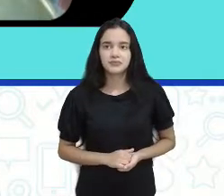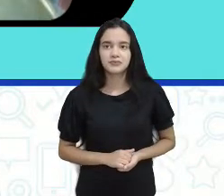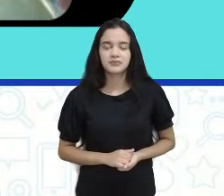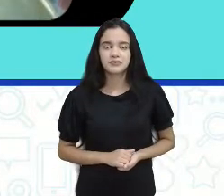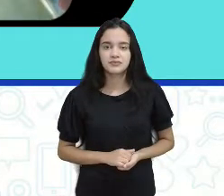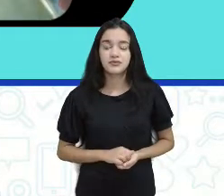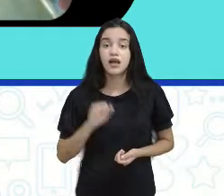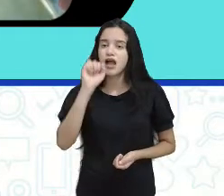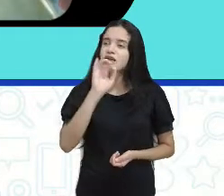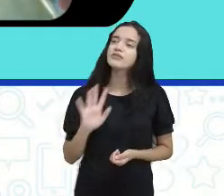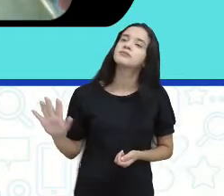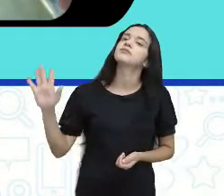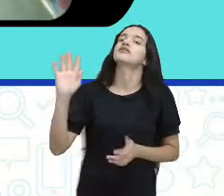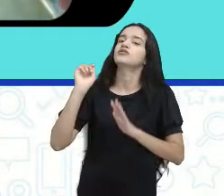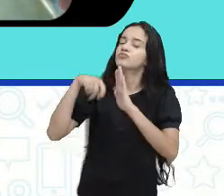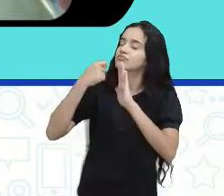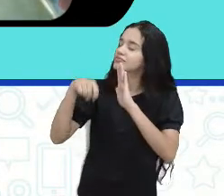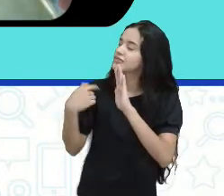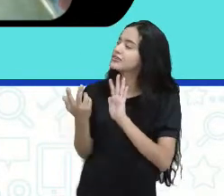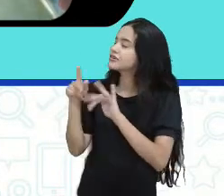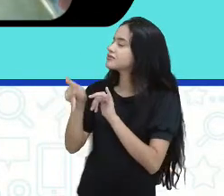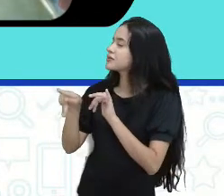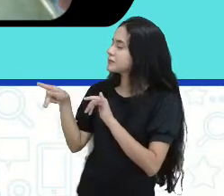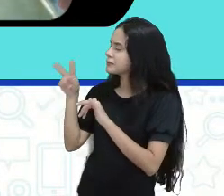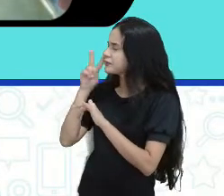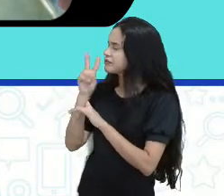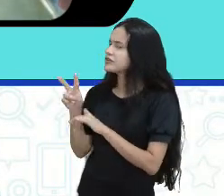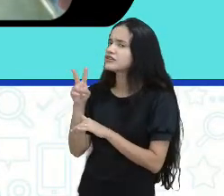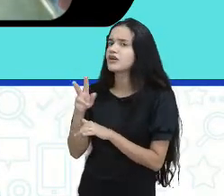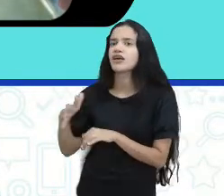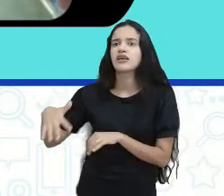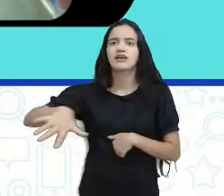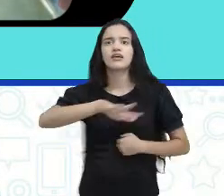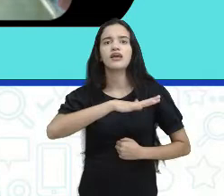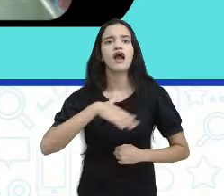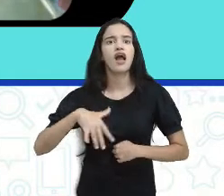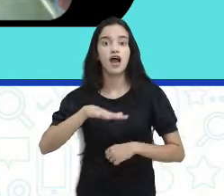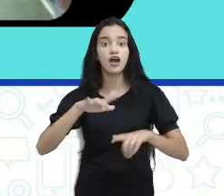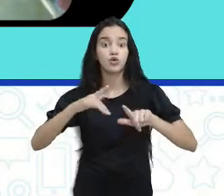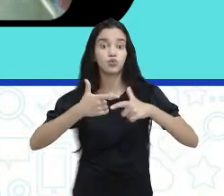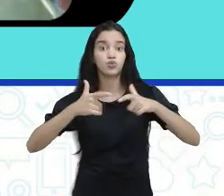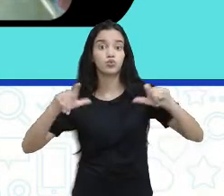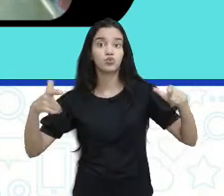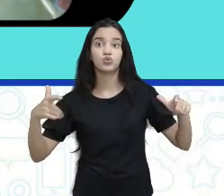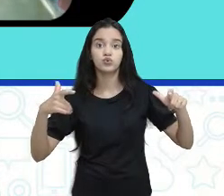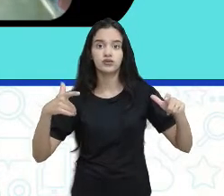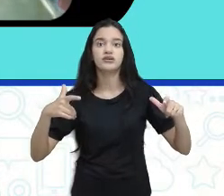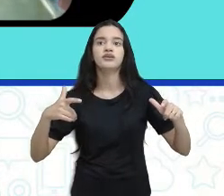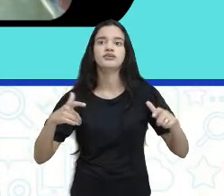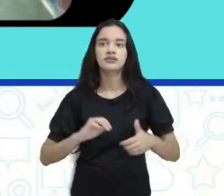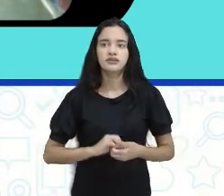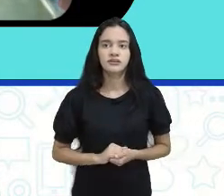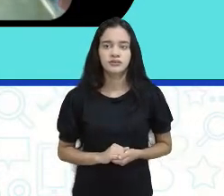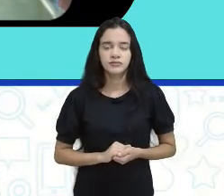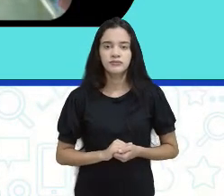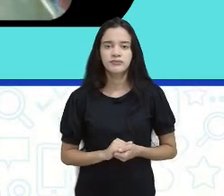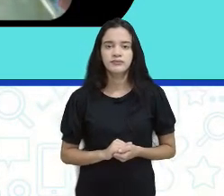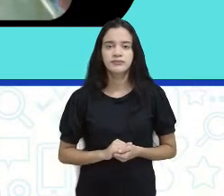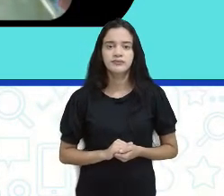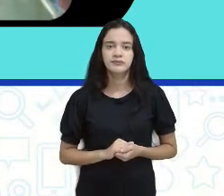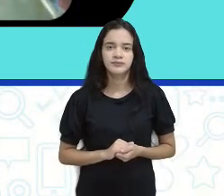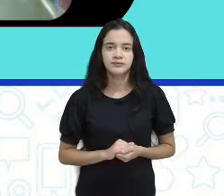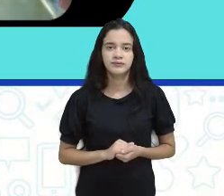E aí nessa imagem, tá vendo, professor, dá pra ver que a área é bem mais espaçosa, né, do que aquela que a gente conseguiu ver por cima.